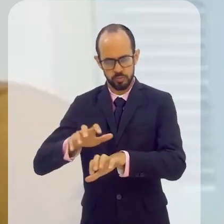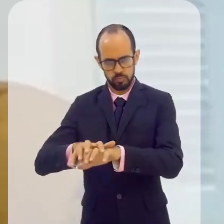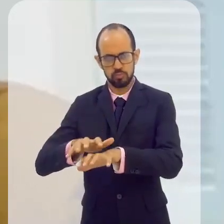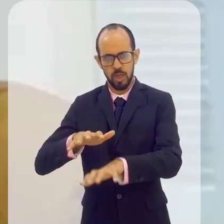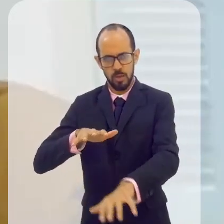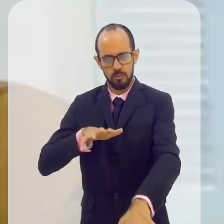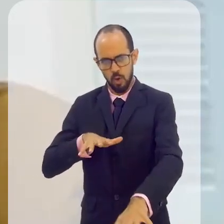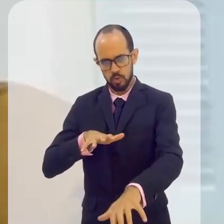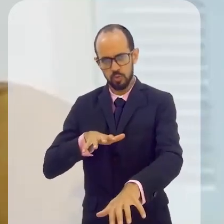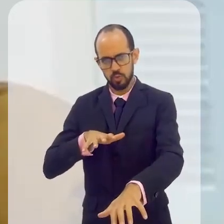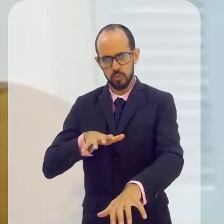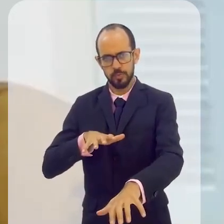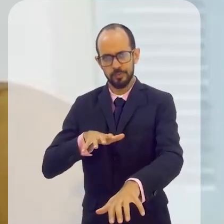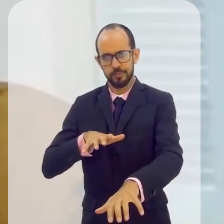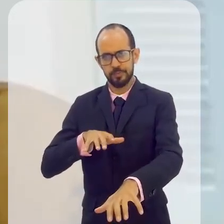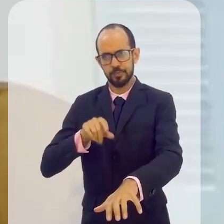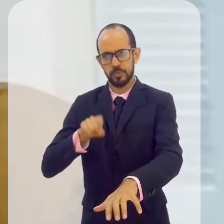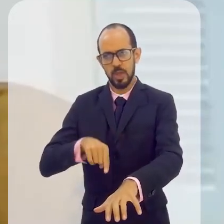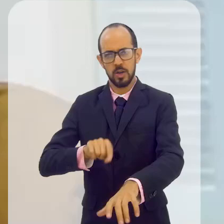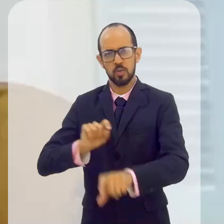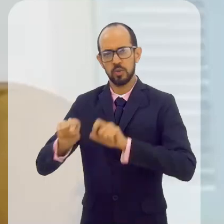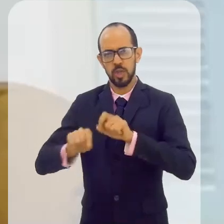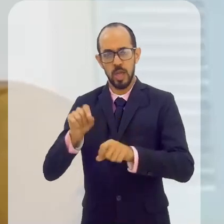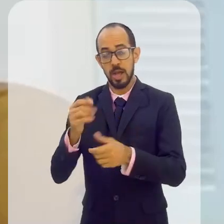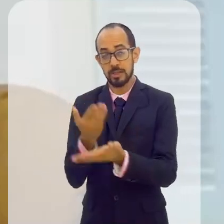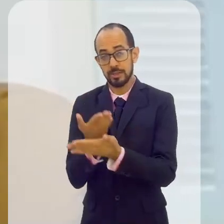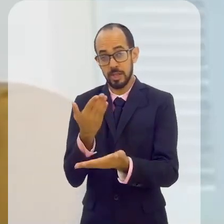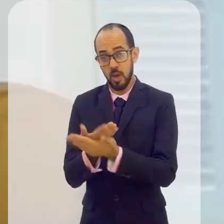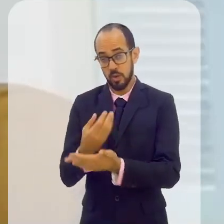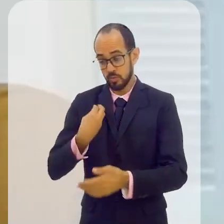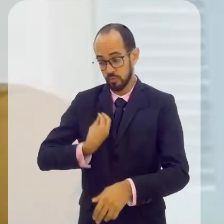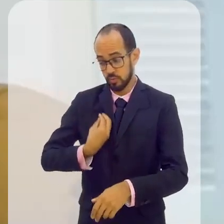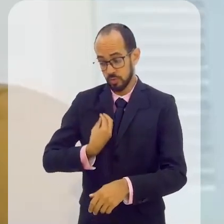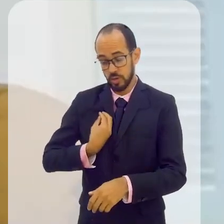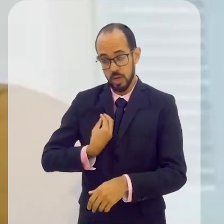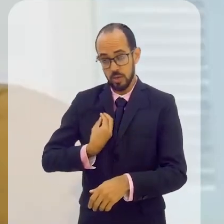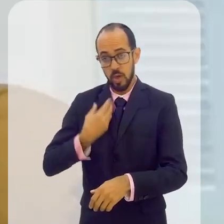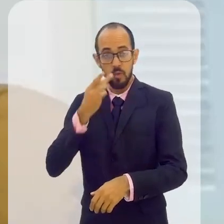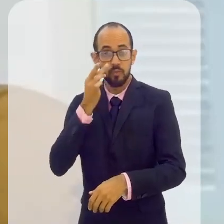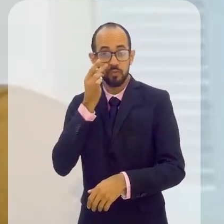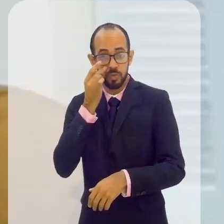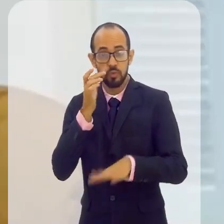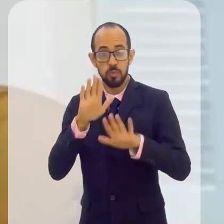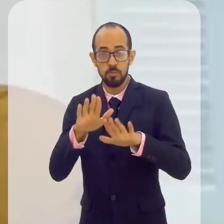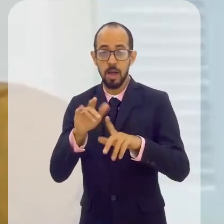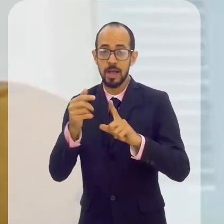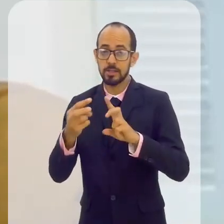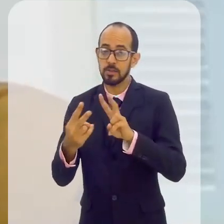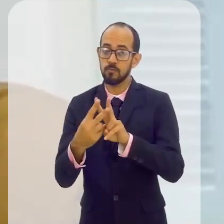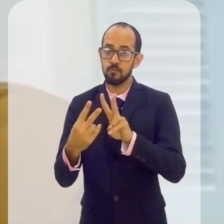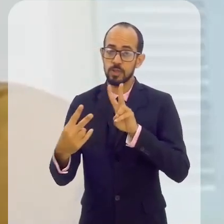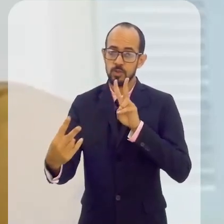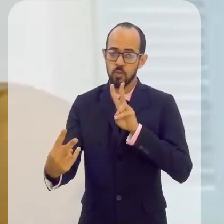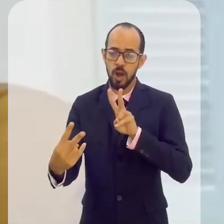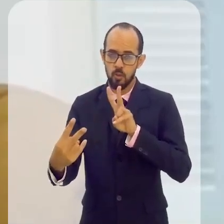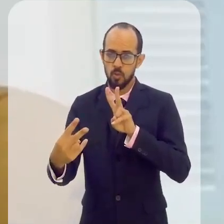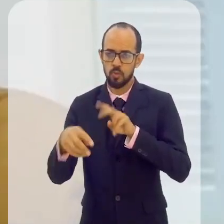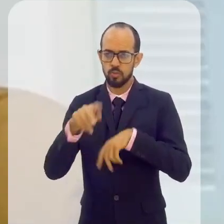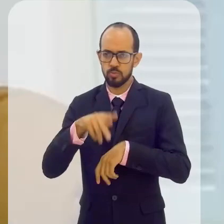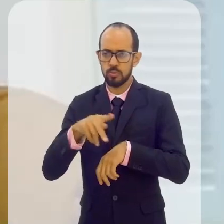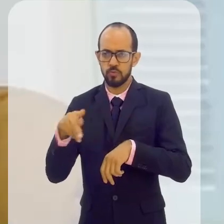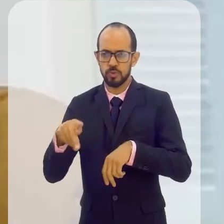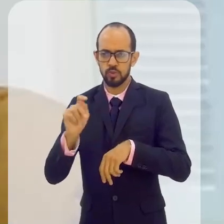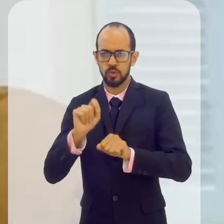ensino remoto, né, na verdade que eram as aulas ao vivo, só que em vez dos estudantes estarem aqui, né, eles estavam em casa